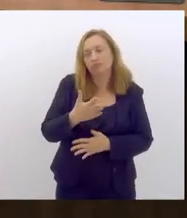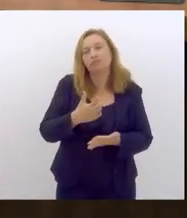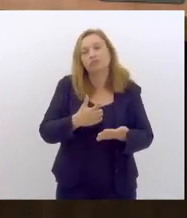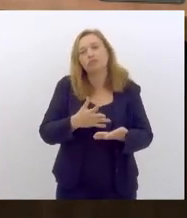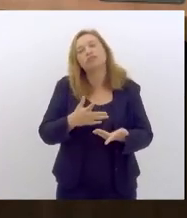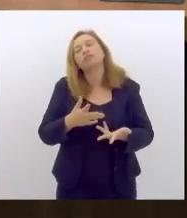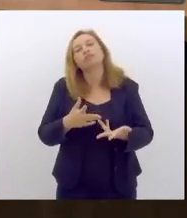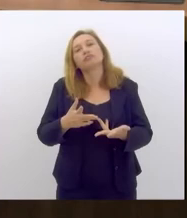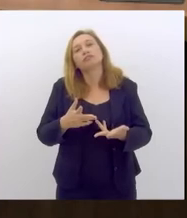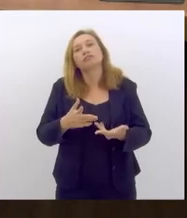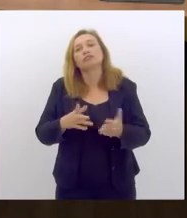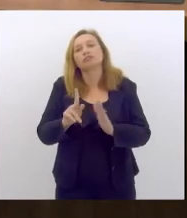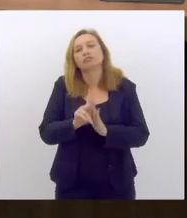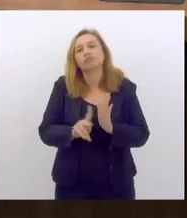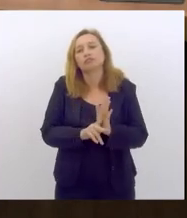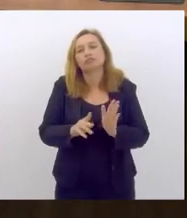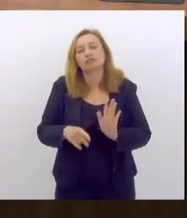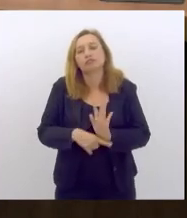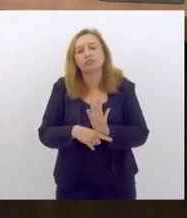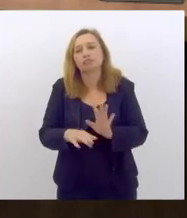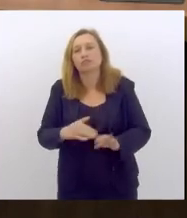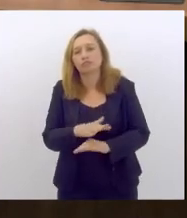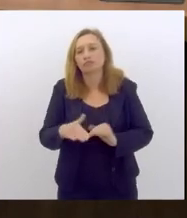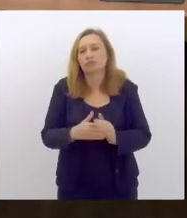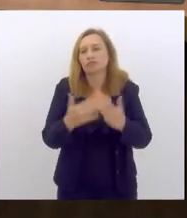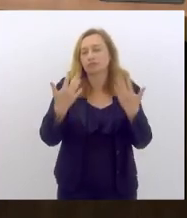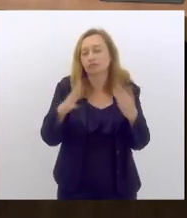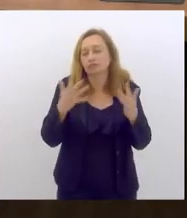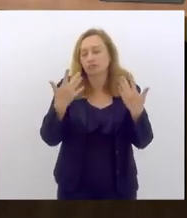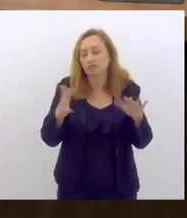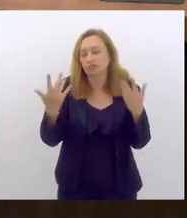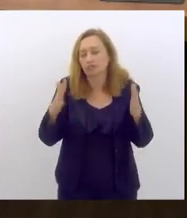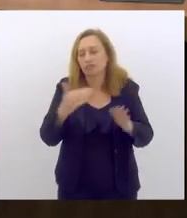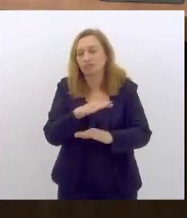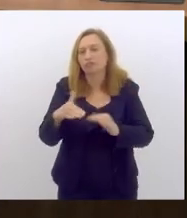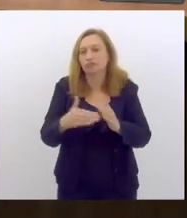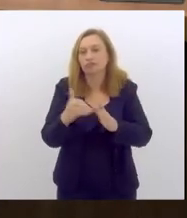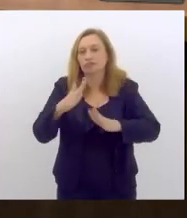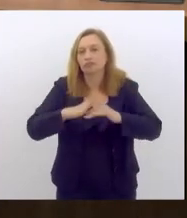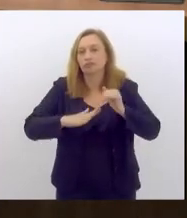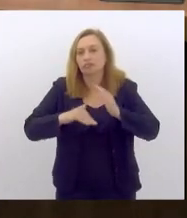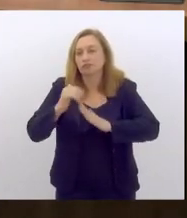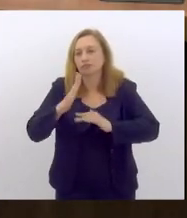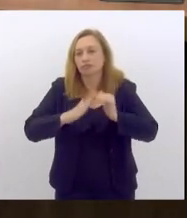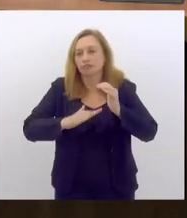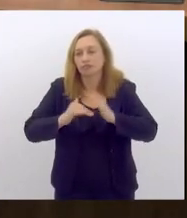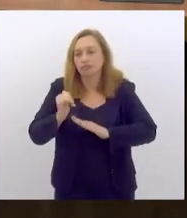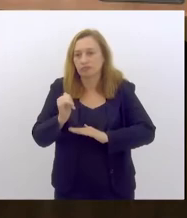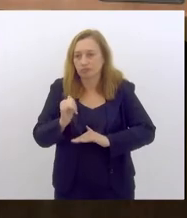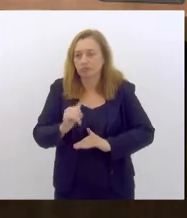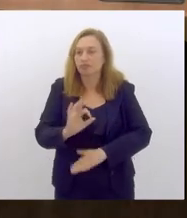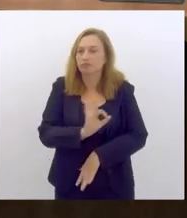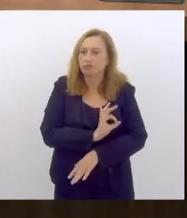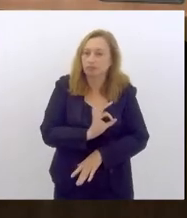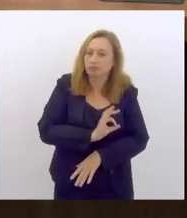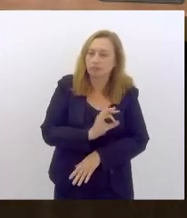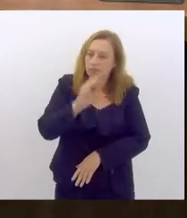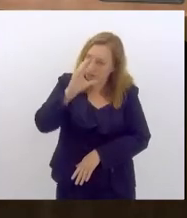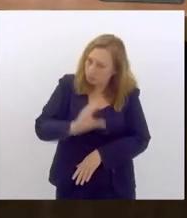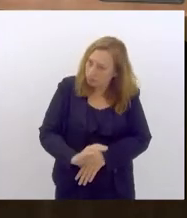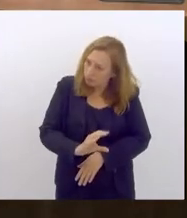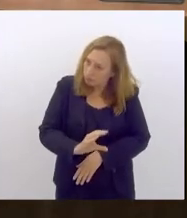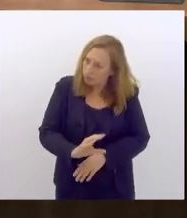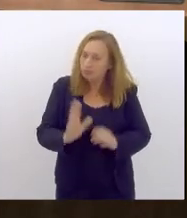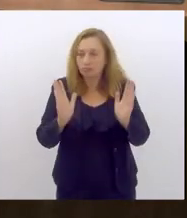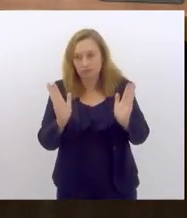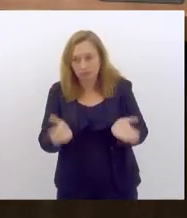projeto para atender todas as demandas. Parabéns a todos os profissionais da Polícia Civil, que a